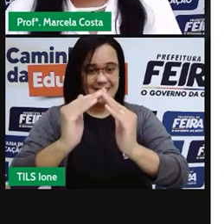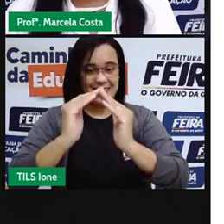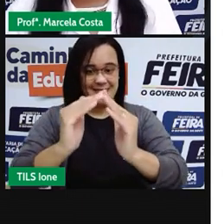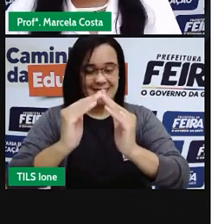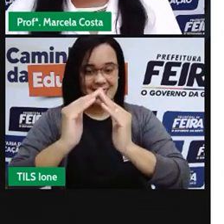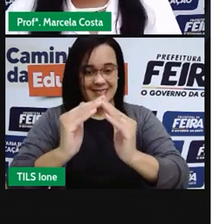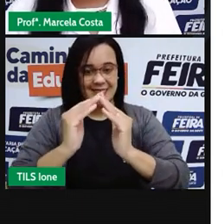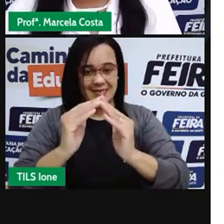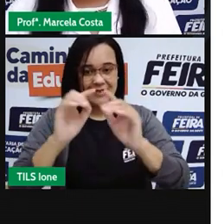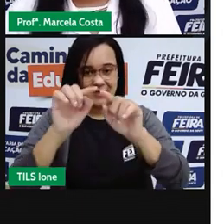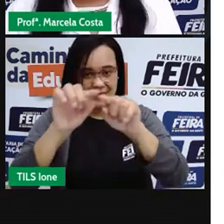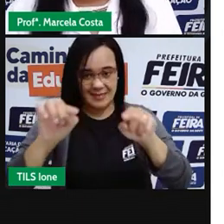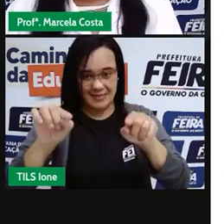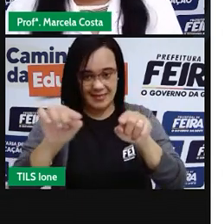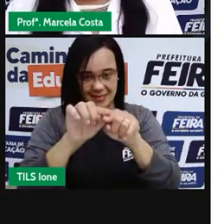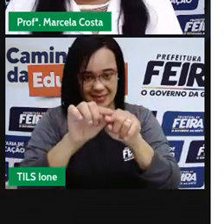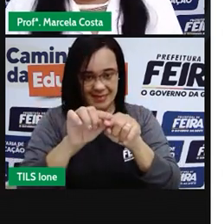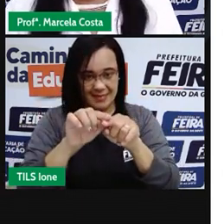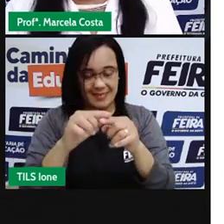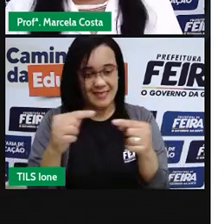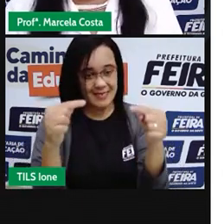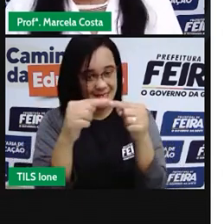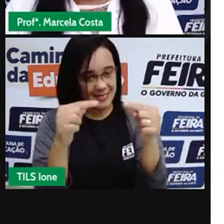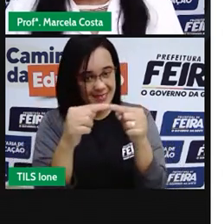estou usando o